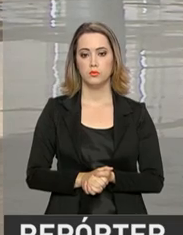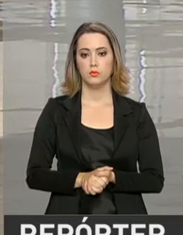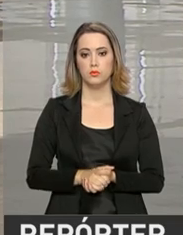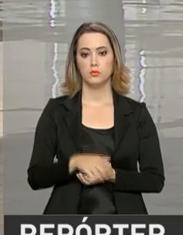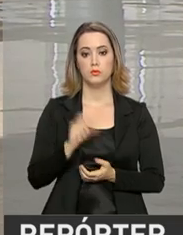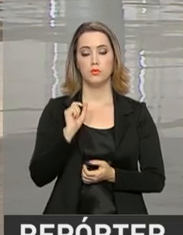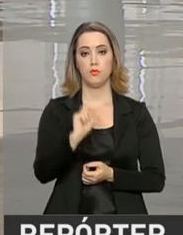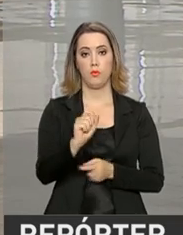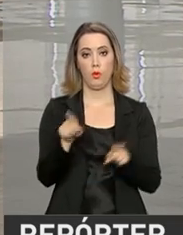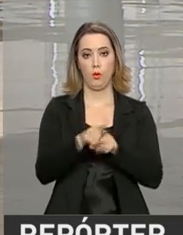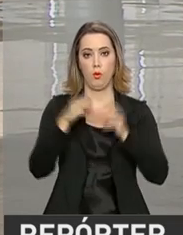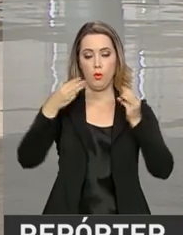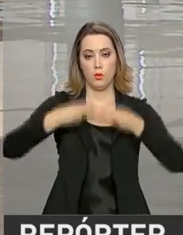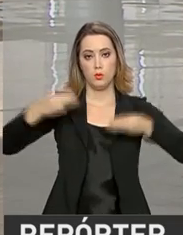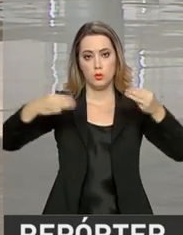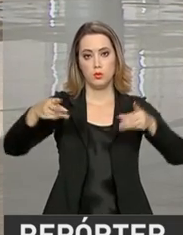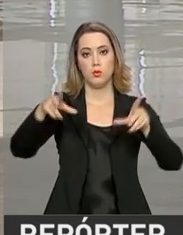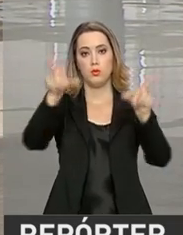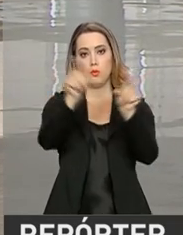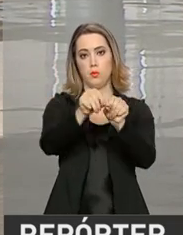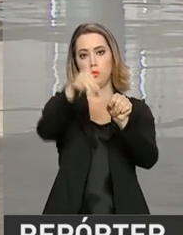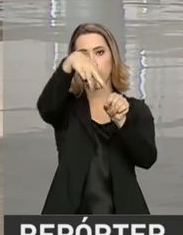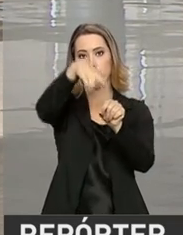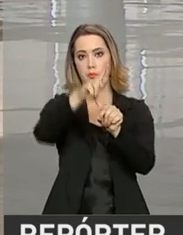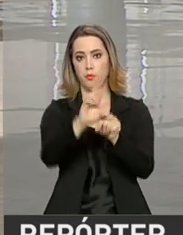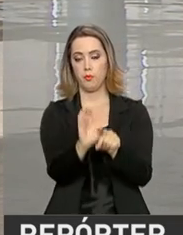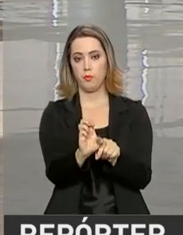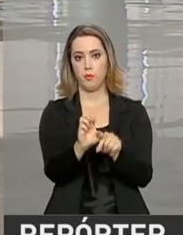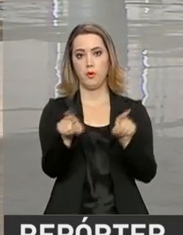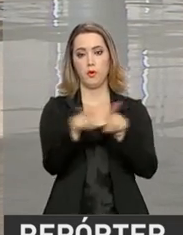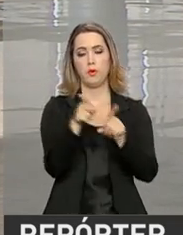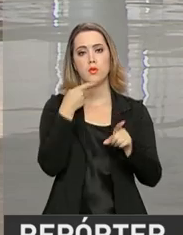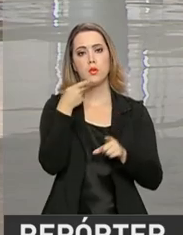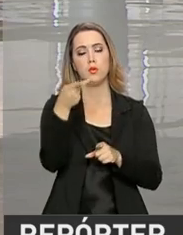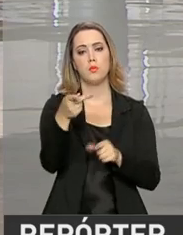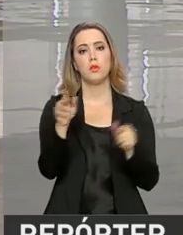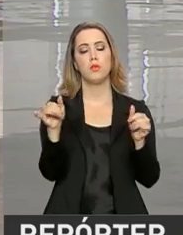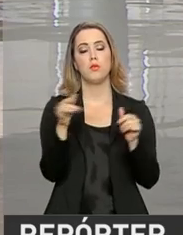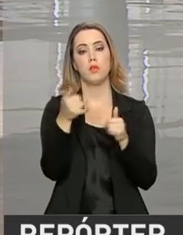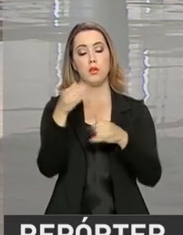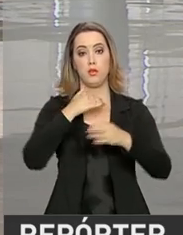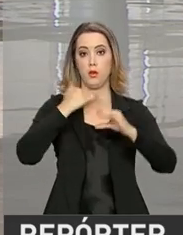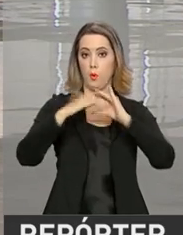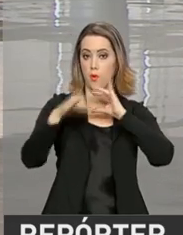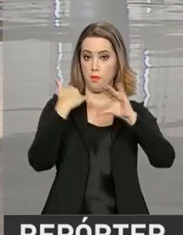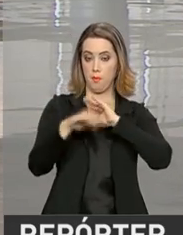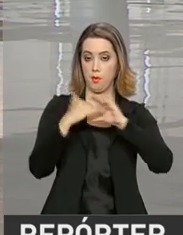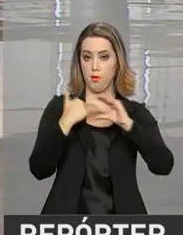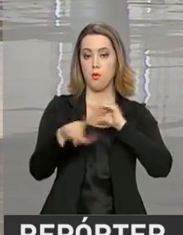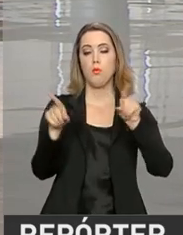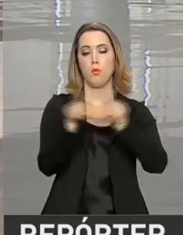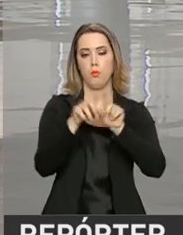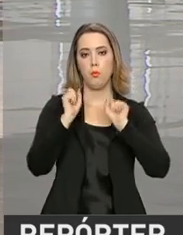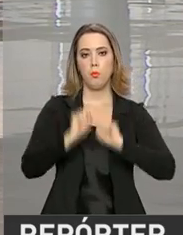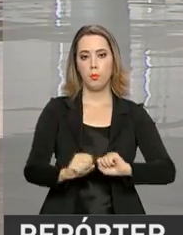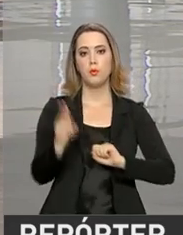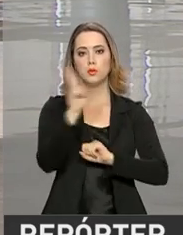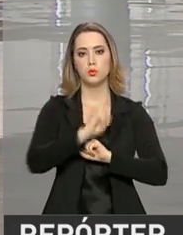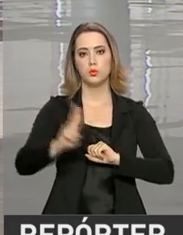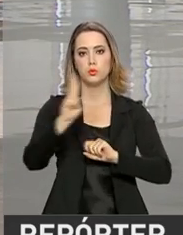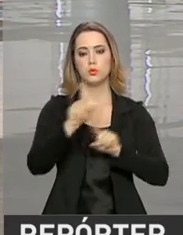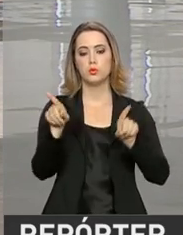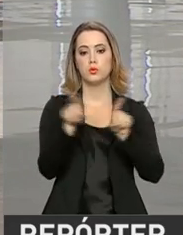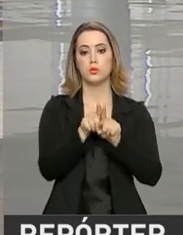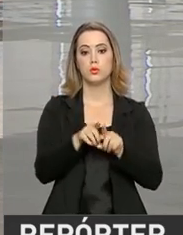2284 o ministério das relações exteriores também disponibiliza um e-mail para informações o e-mail